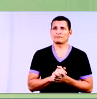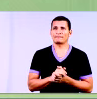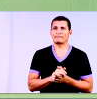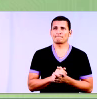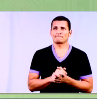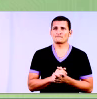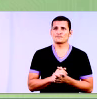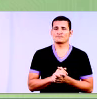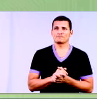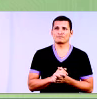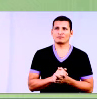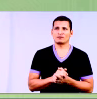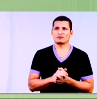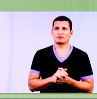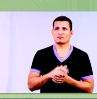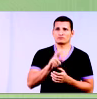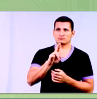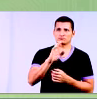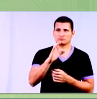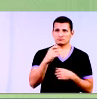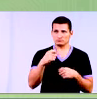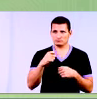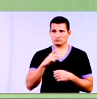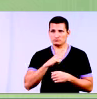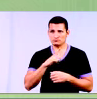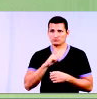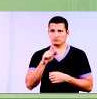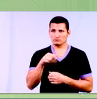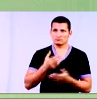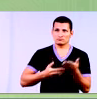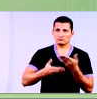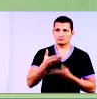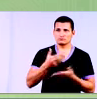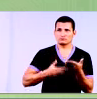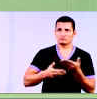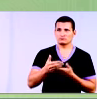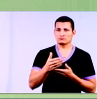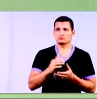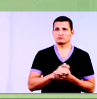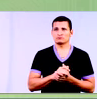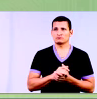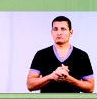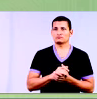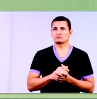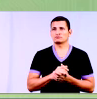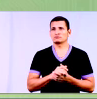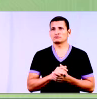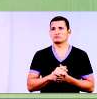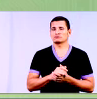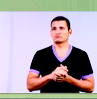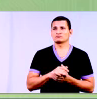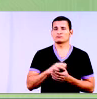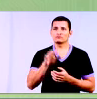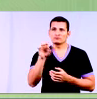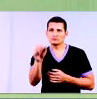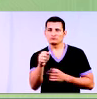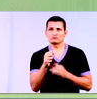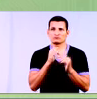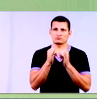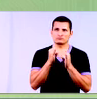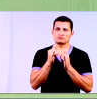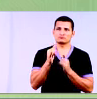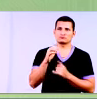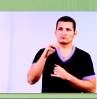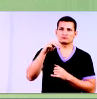alguém aqui, ó, essa unidade de controle, que é o que vai interagir, dizer para o processador, vai buscar essa informação lá na memória, depois você vai pegar